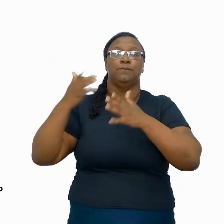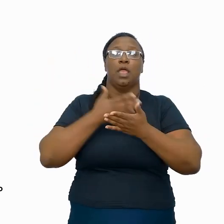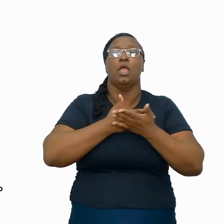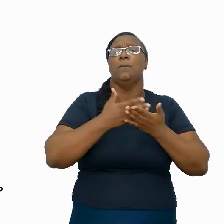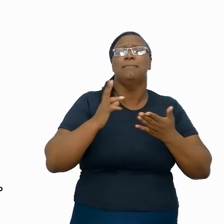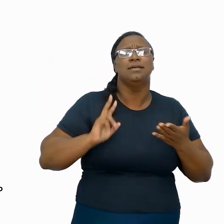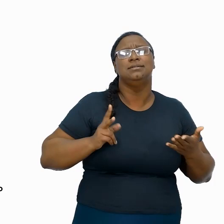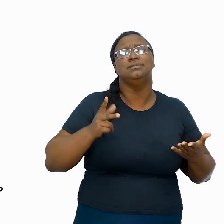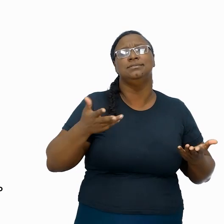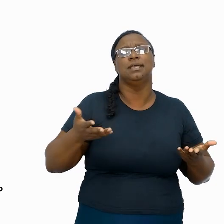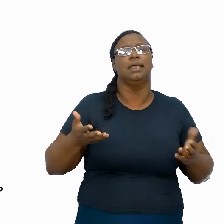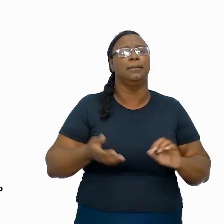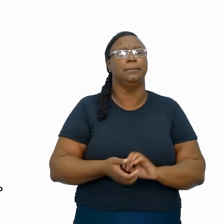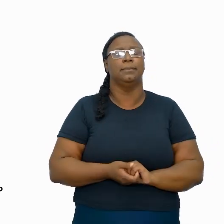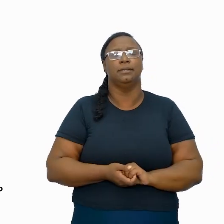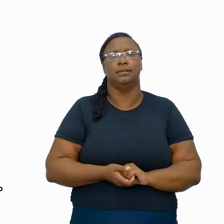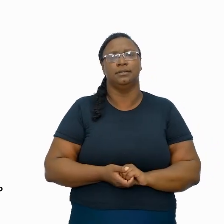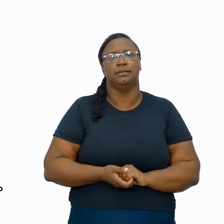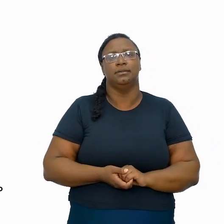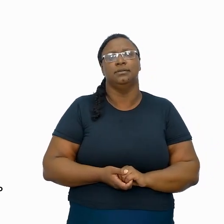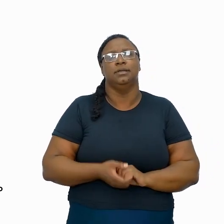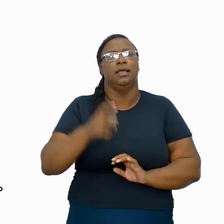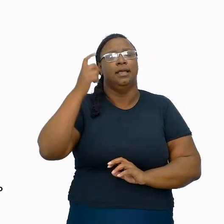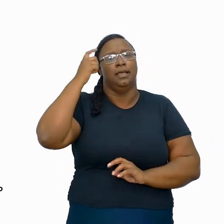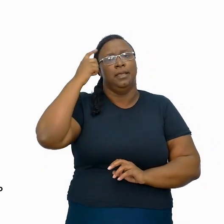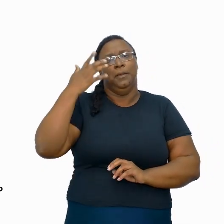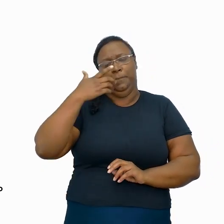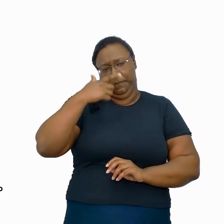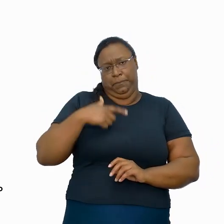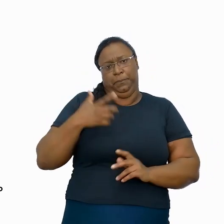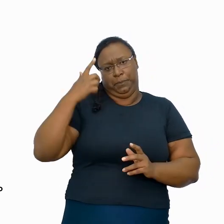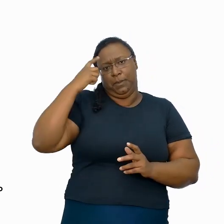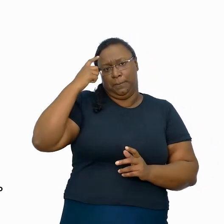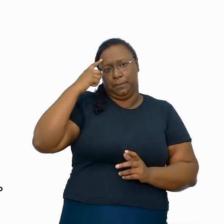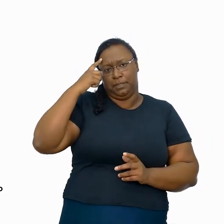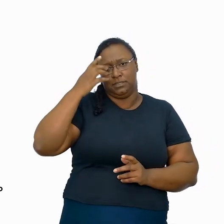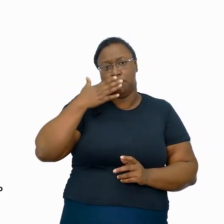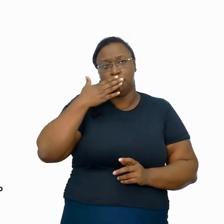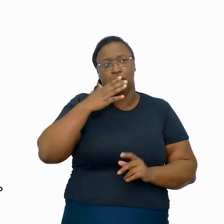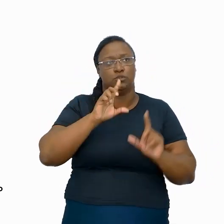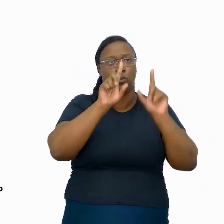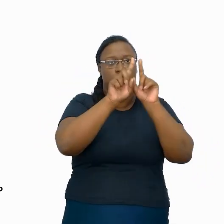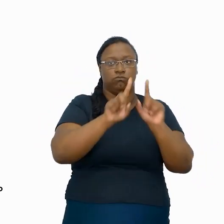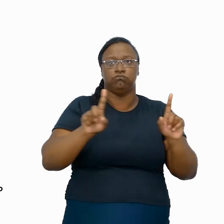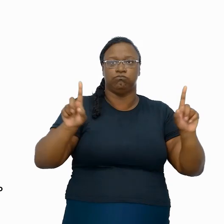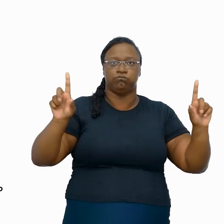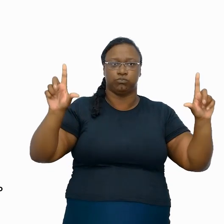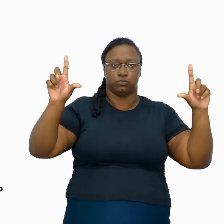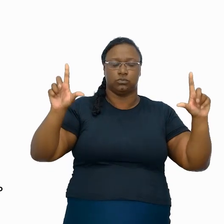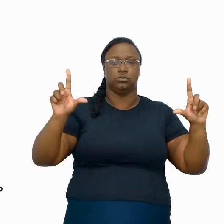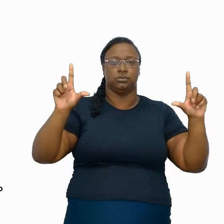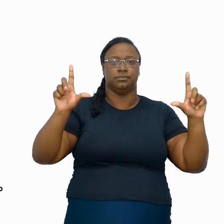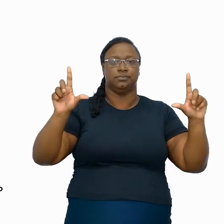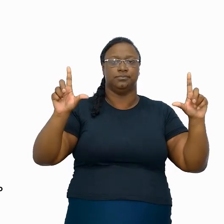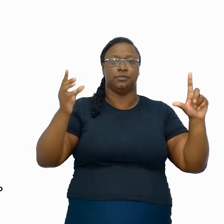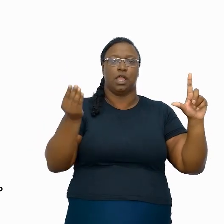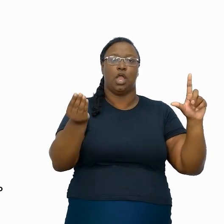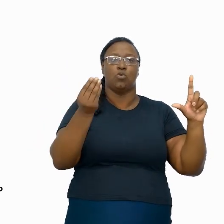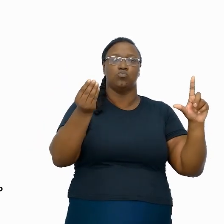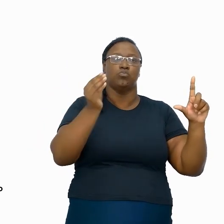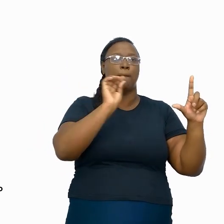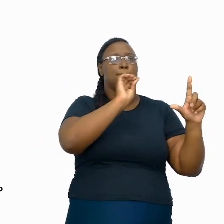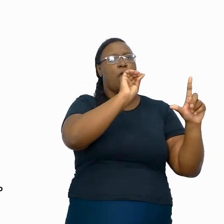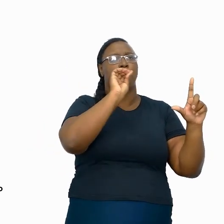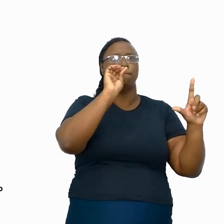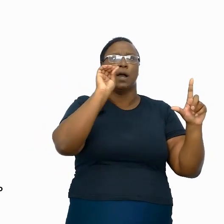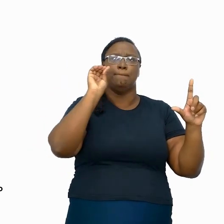assim, né? Uma coisa que eu penso quando eu peço cartazes para os alunos é de colocar um padrão